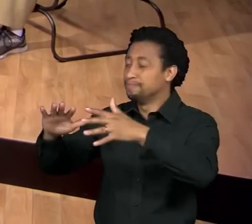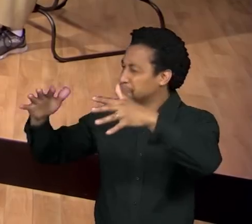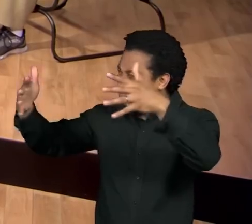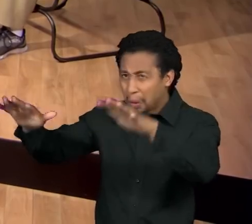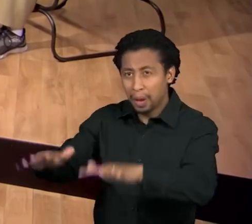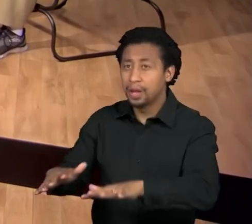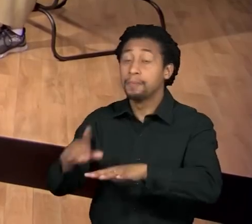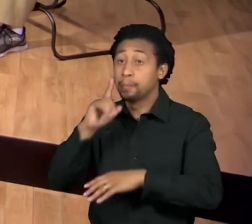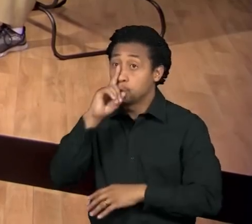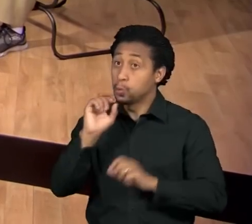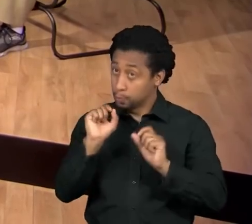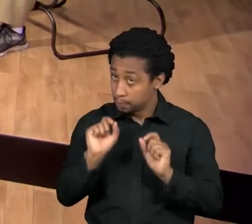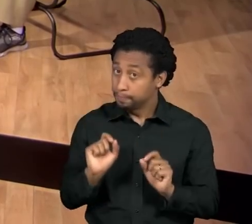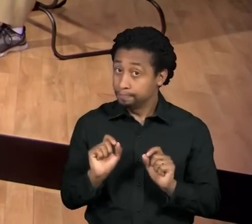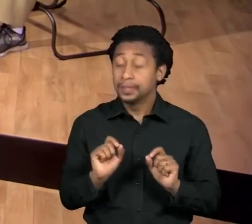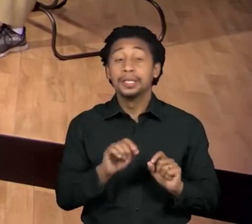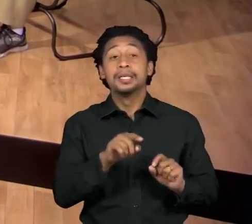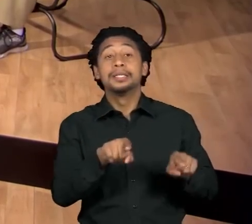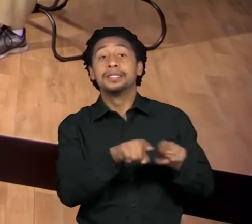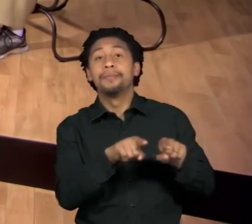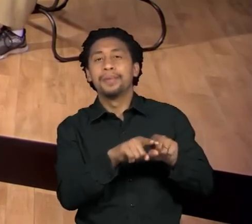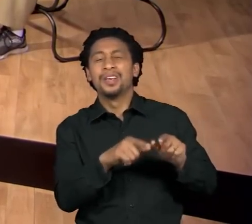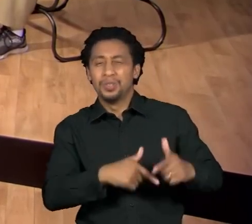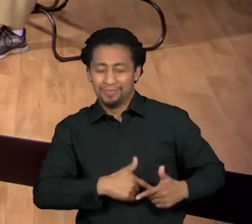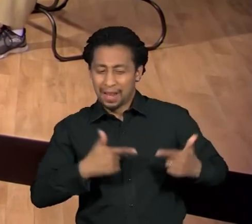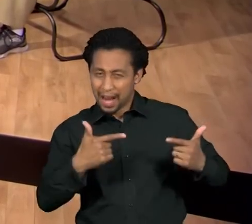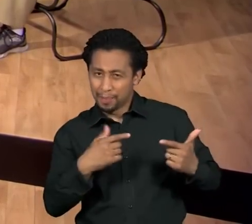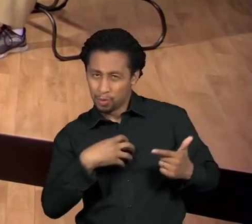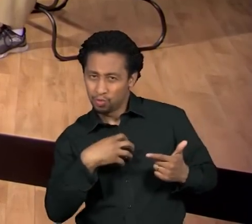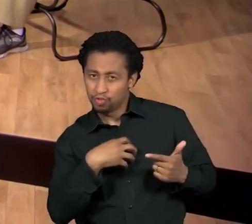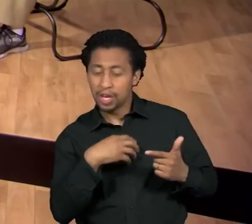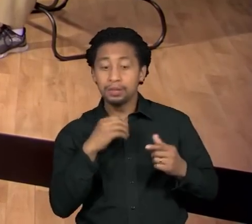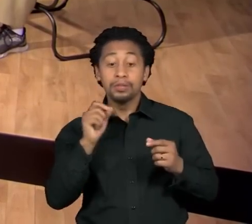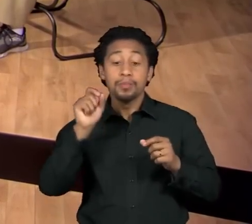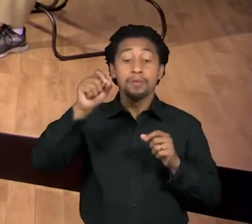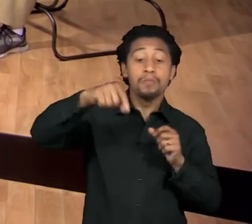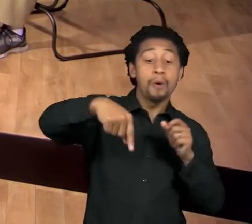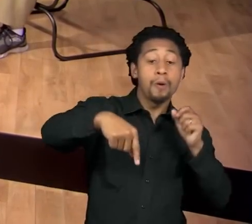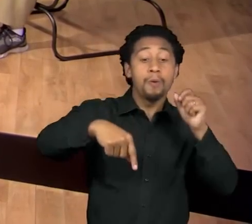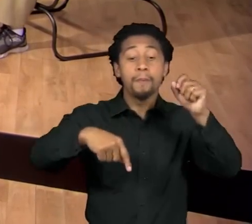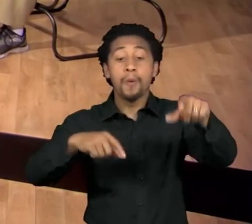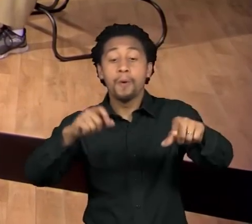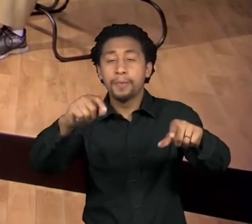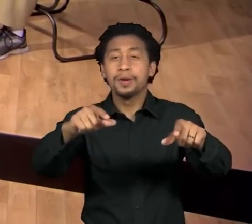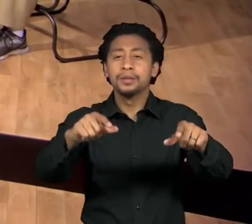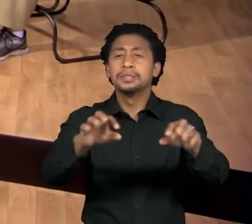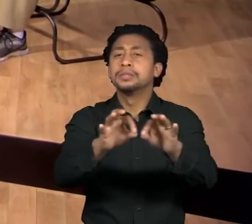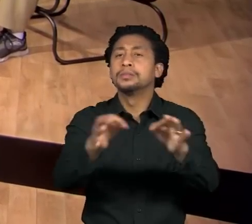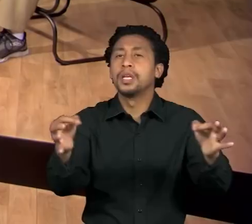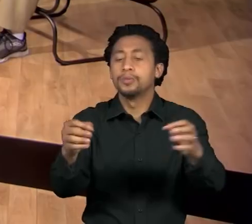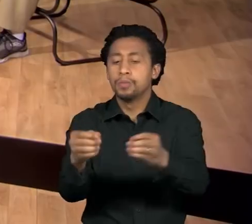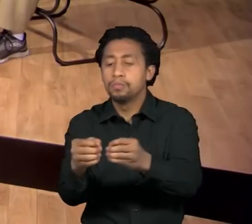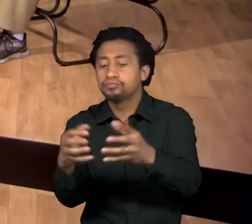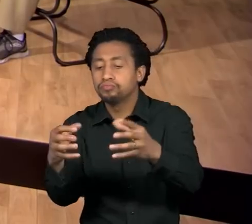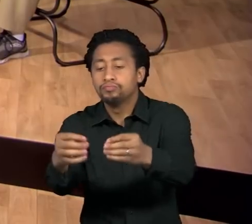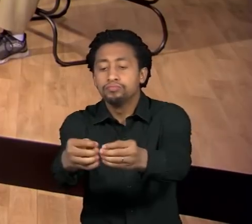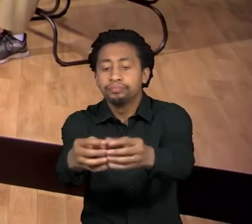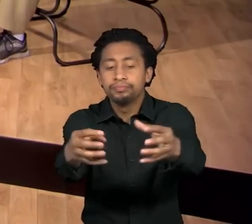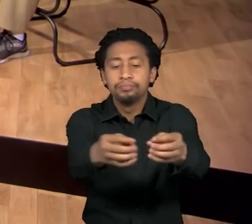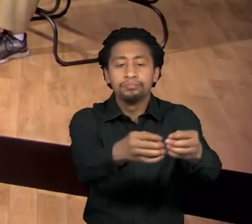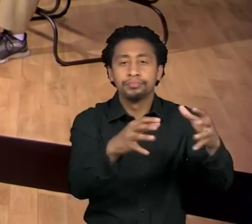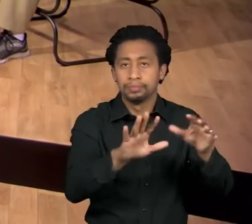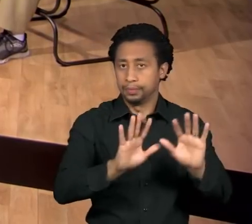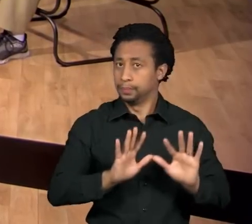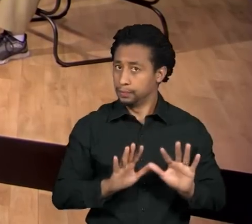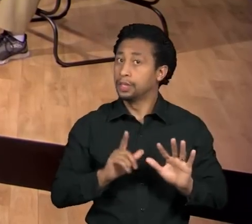locais específicos para gerar uma pequena destruição, um pequeno abalo, mas que não teriam, por exemplo, uma consequência muito grande.